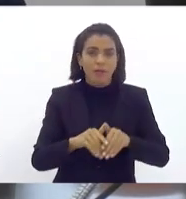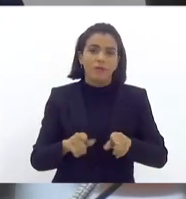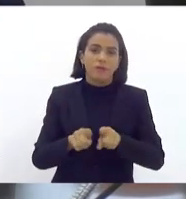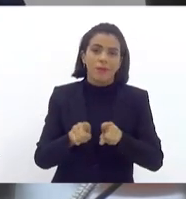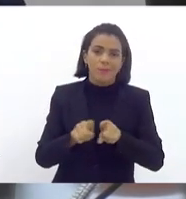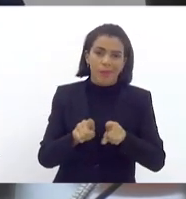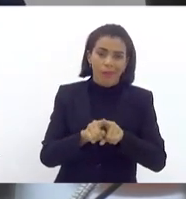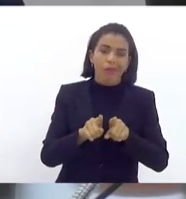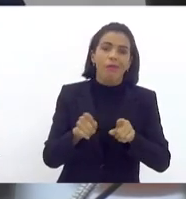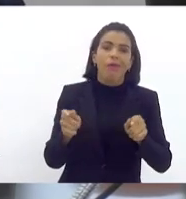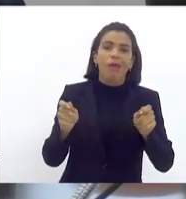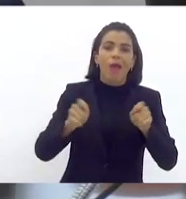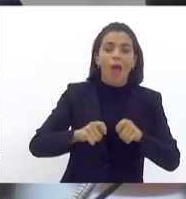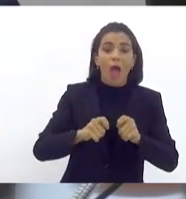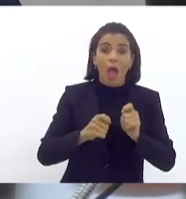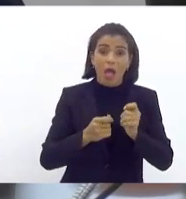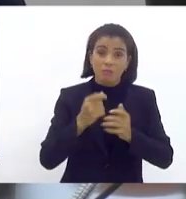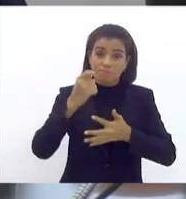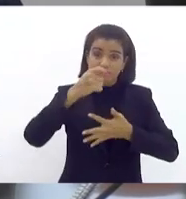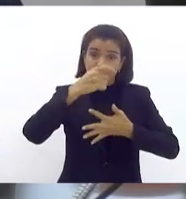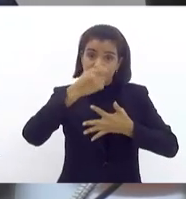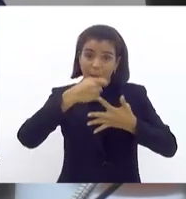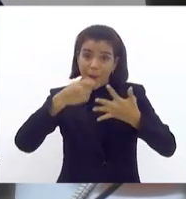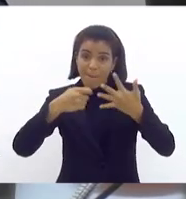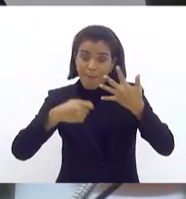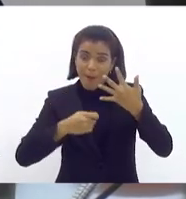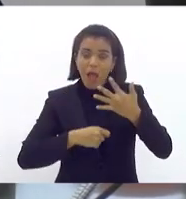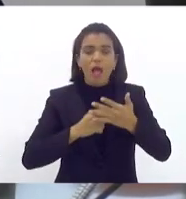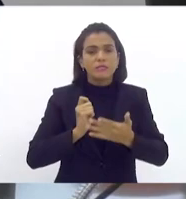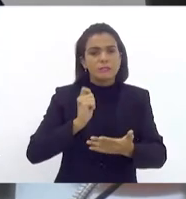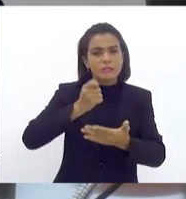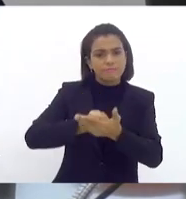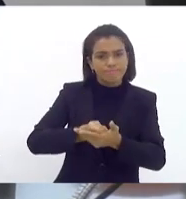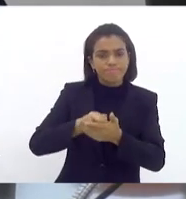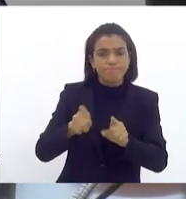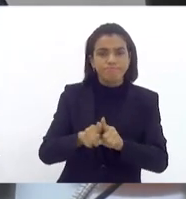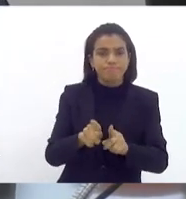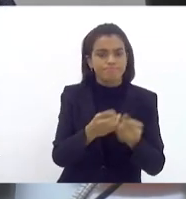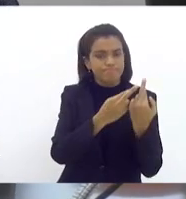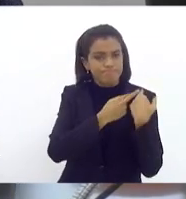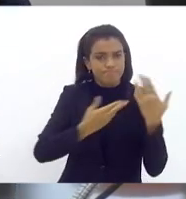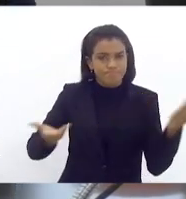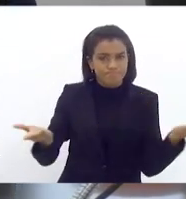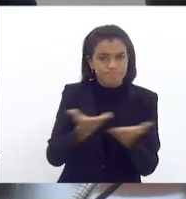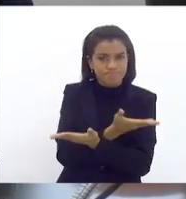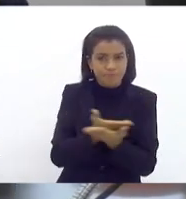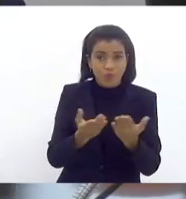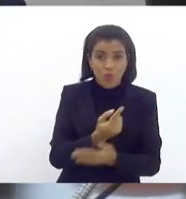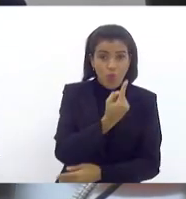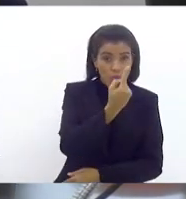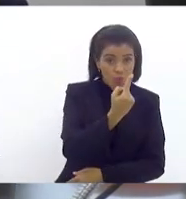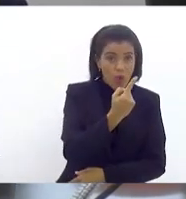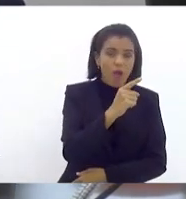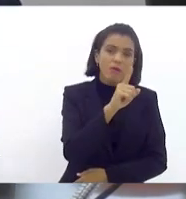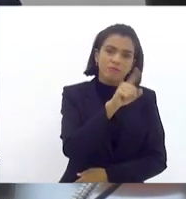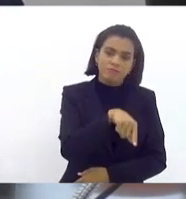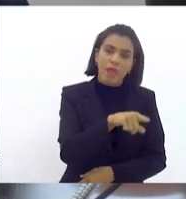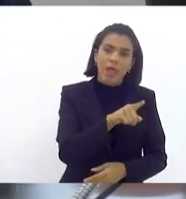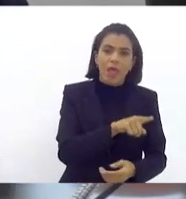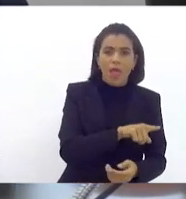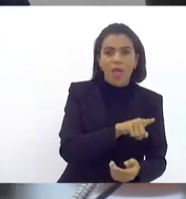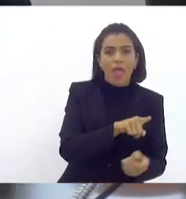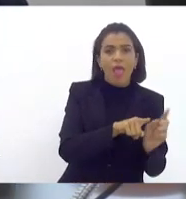e exigibilidade atual das prestações e reciprocidade das obrigações. Duas pessoas, uma sendo credora e outra